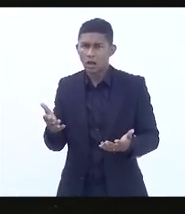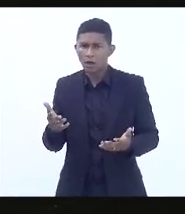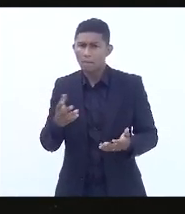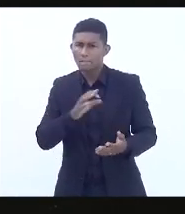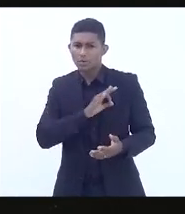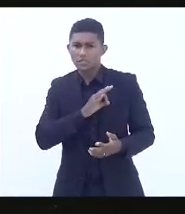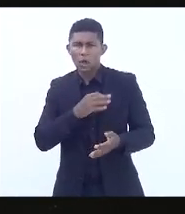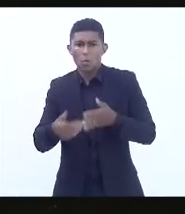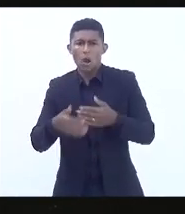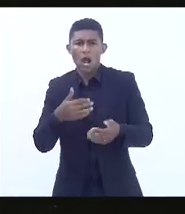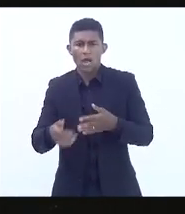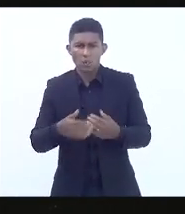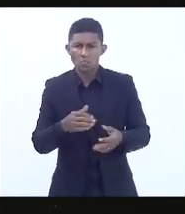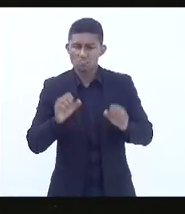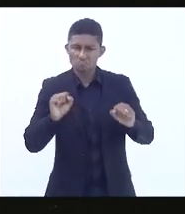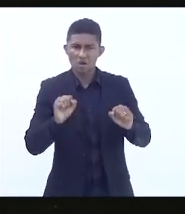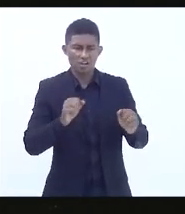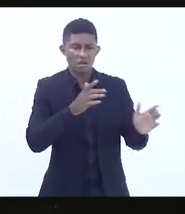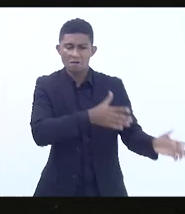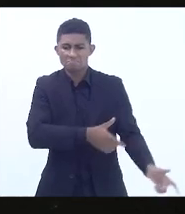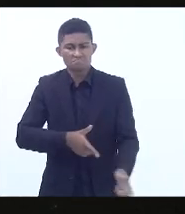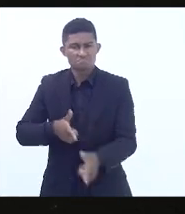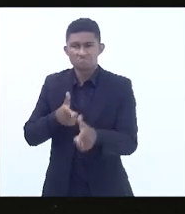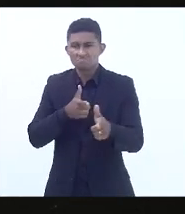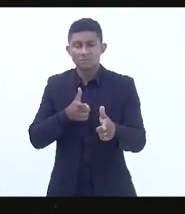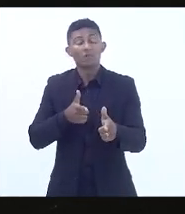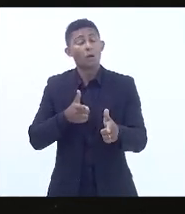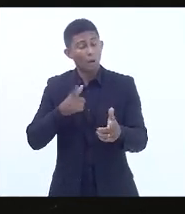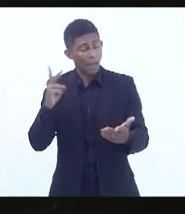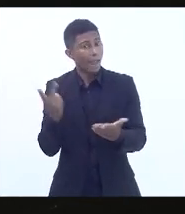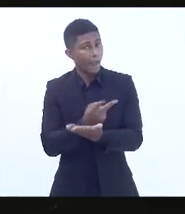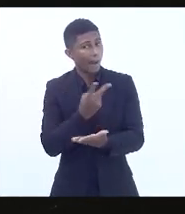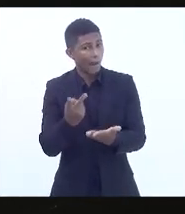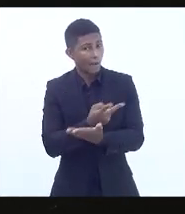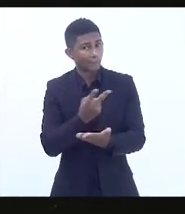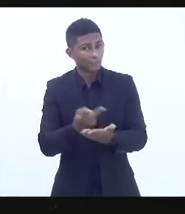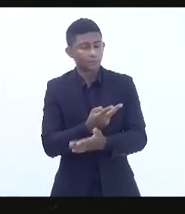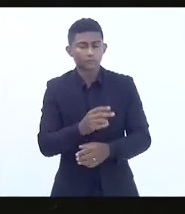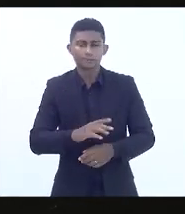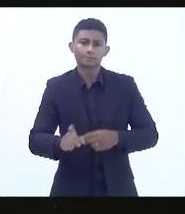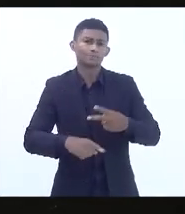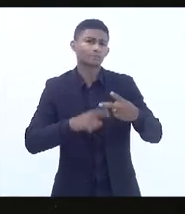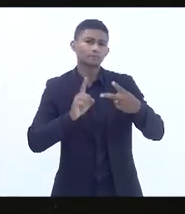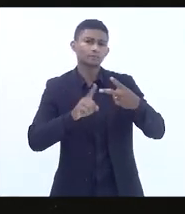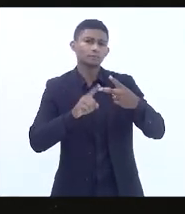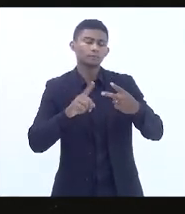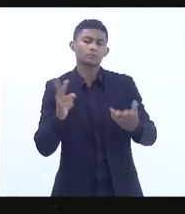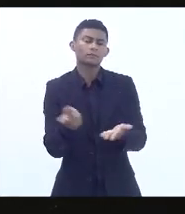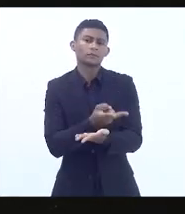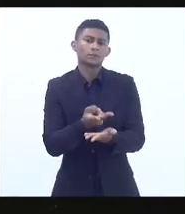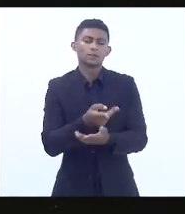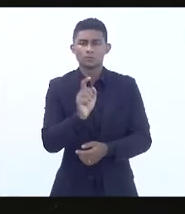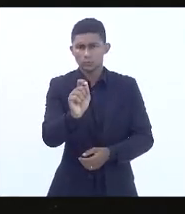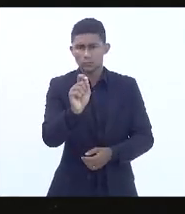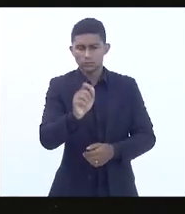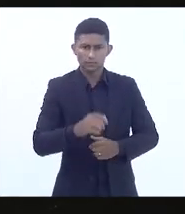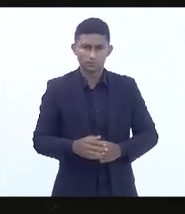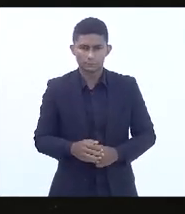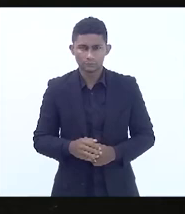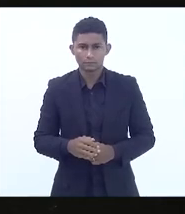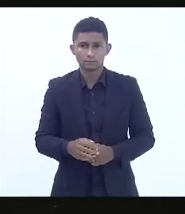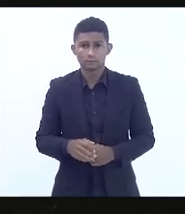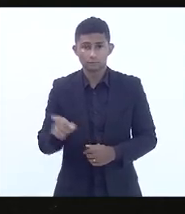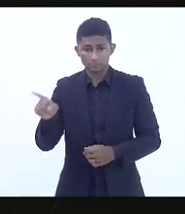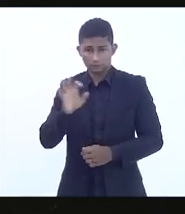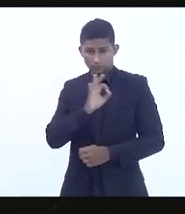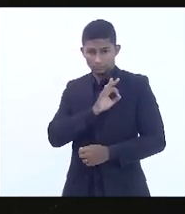Então, esse foi o primeiro erro dos fuzis. O segundo erro: para ser concedido um fuzil